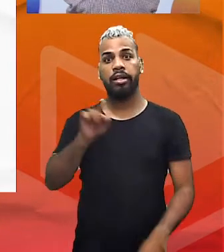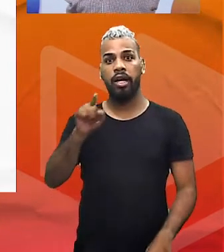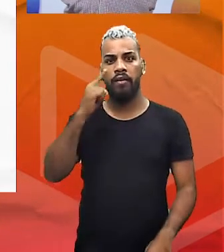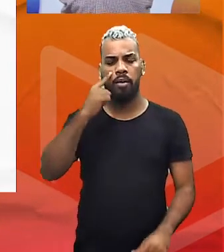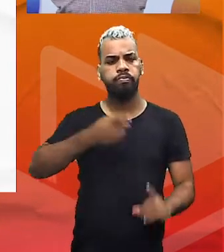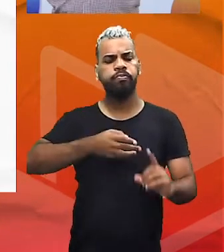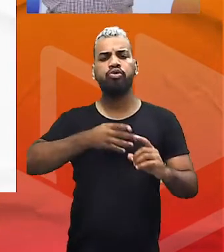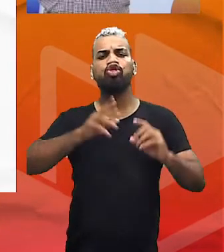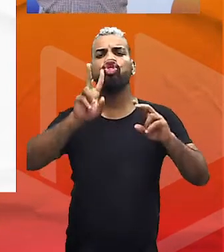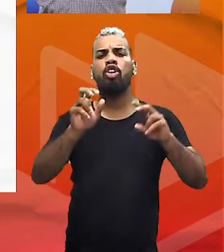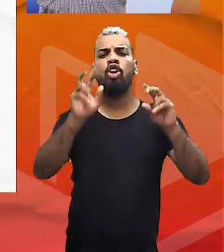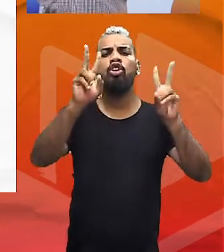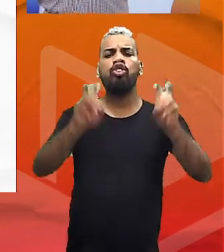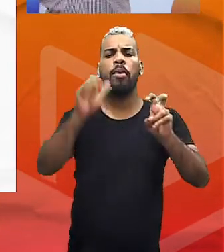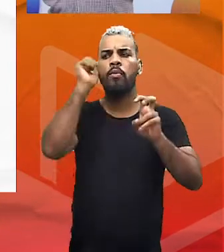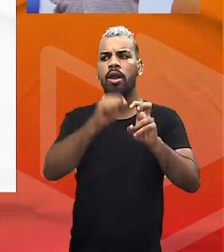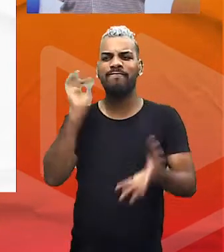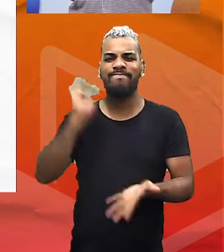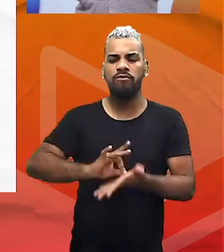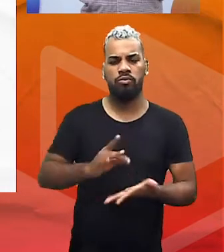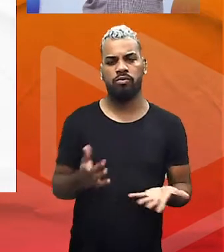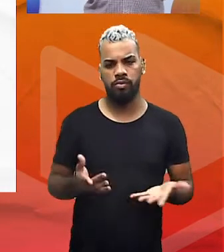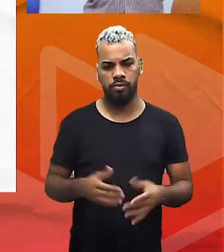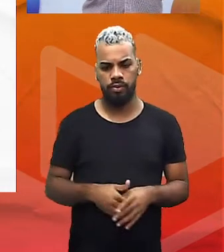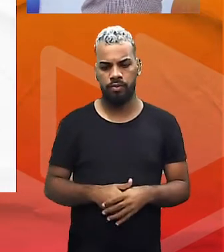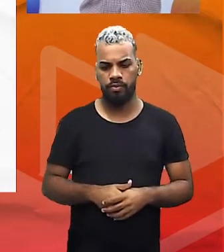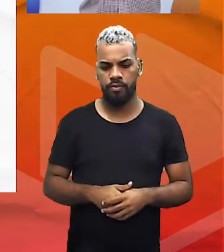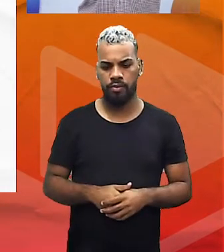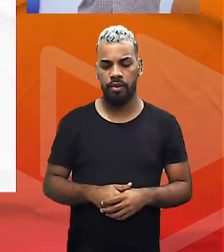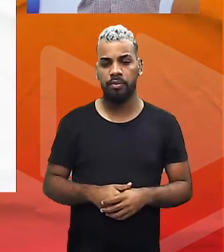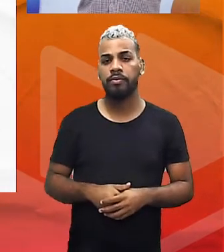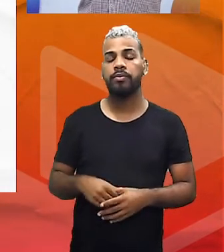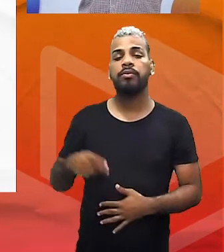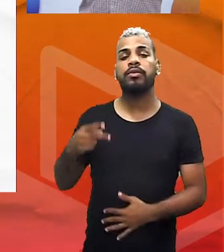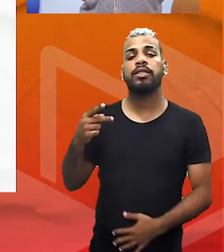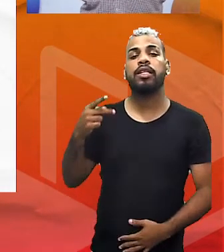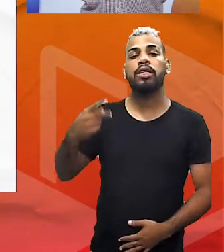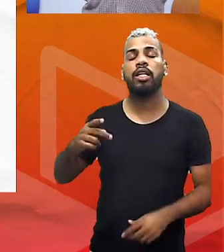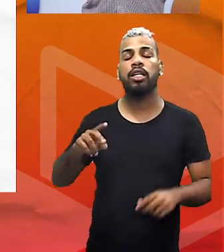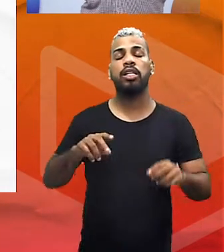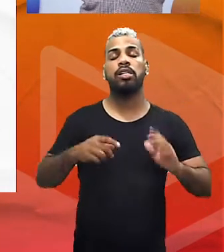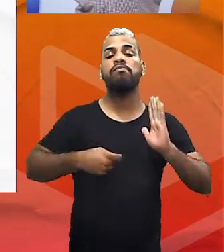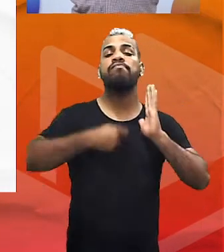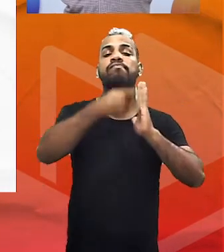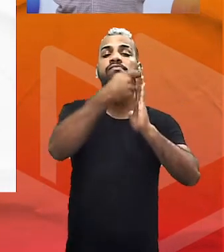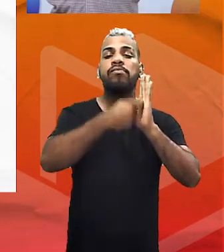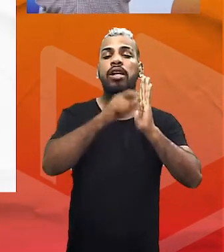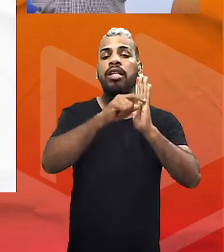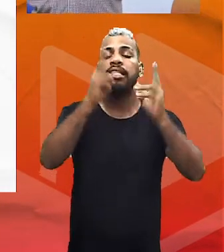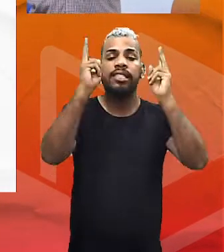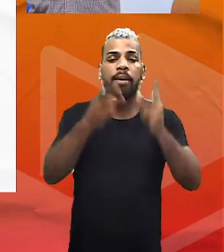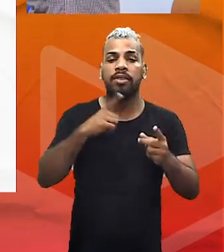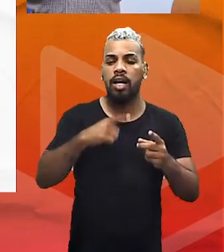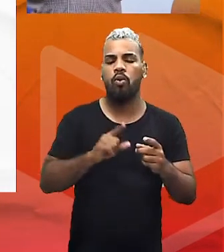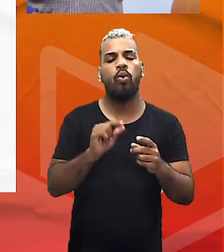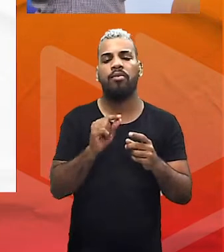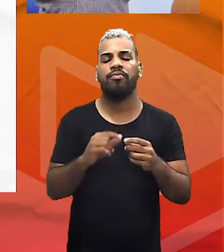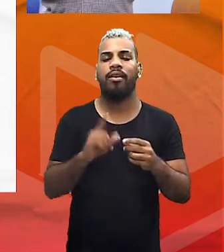realista da mulher. Então, quase sempre as tramas são armadas em torno de um casamento